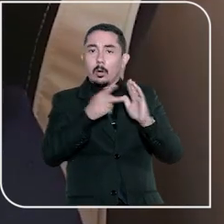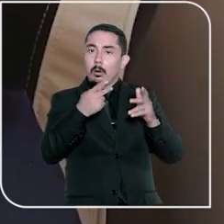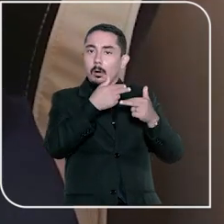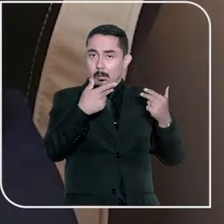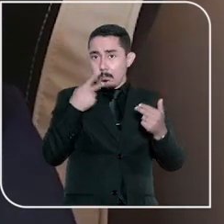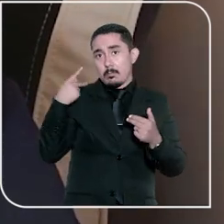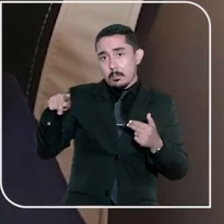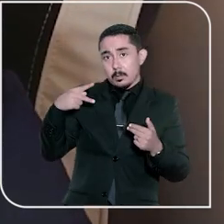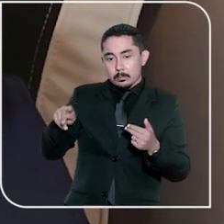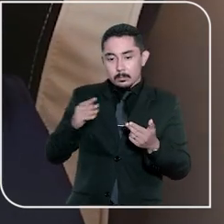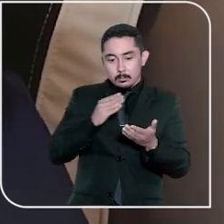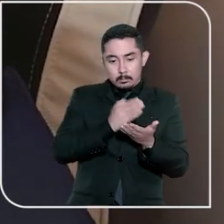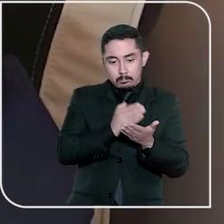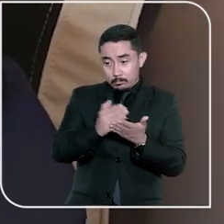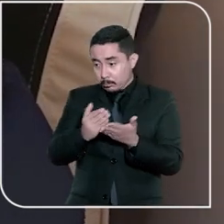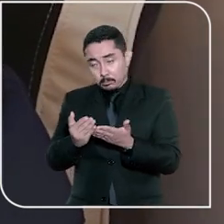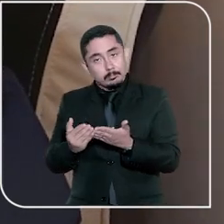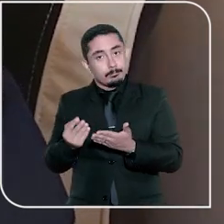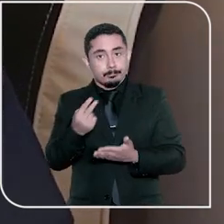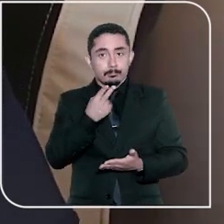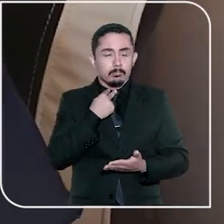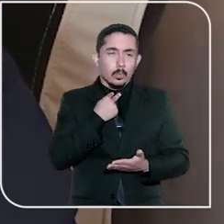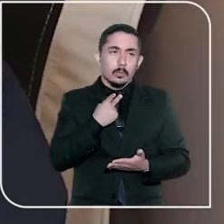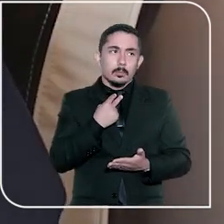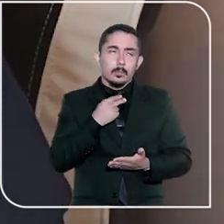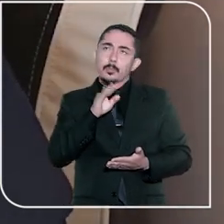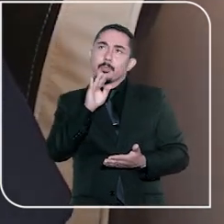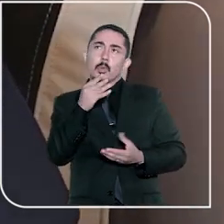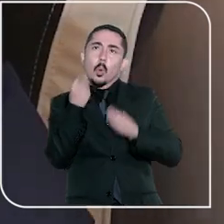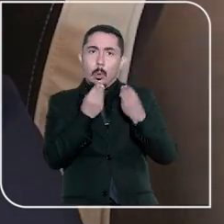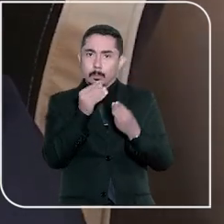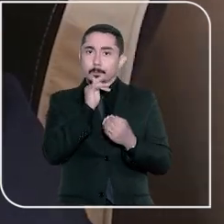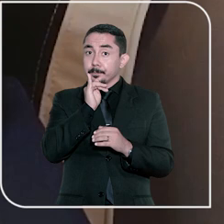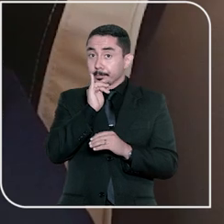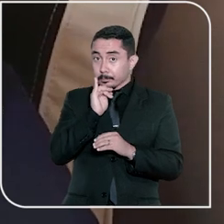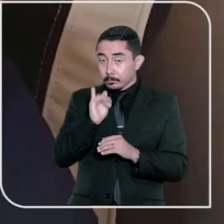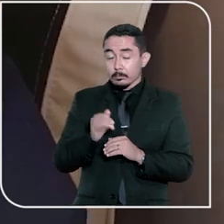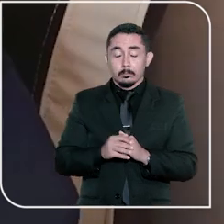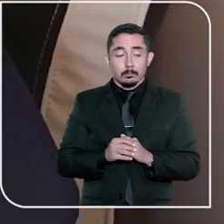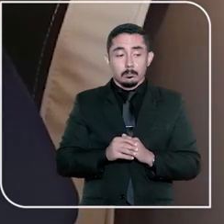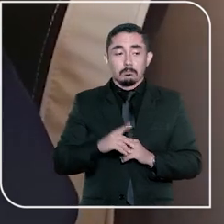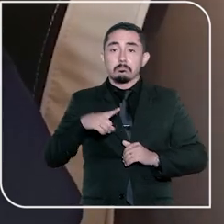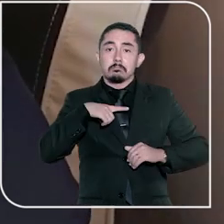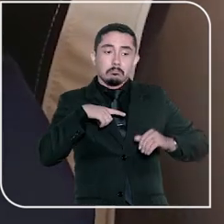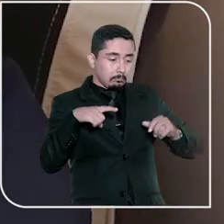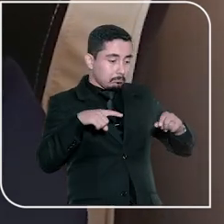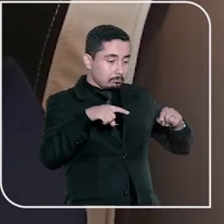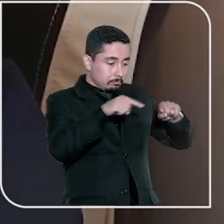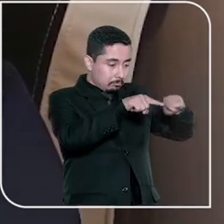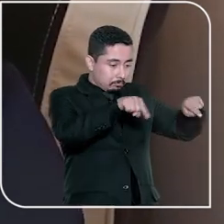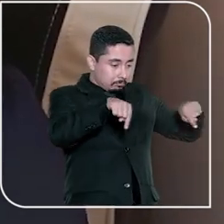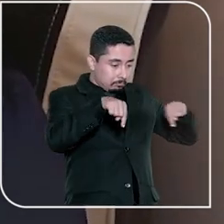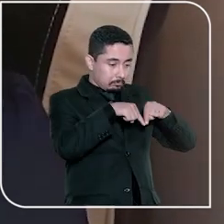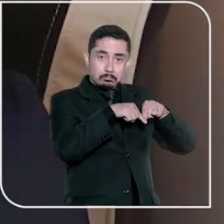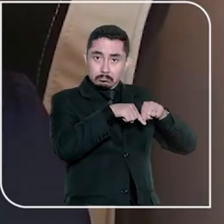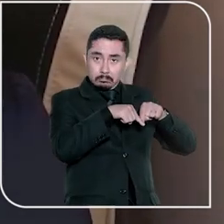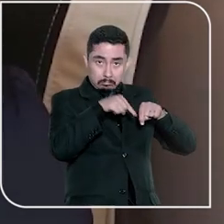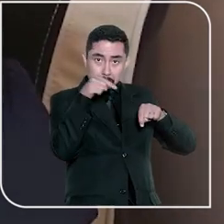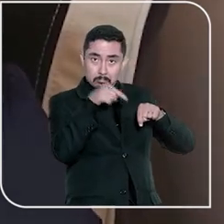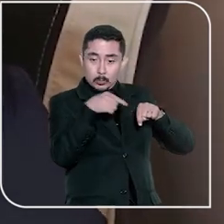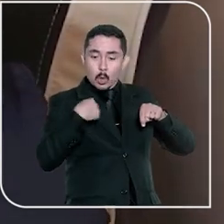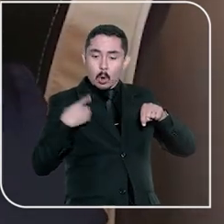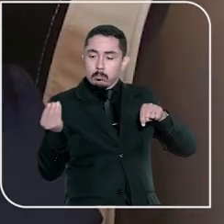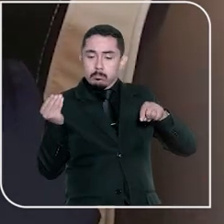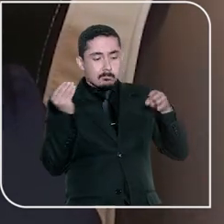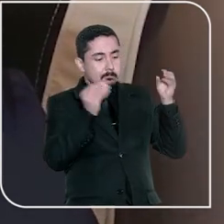massa de patrimônio e indivisível que não pode ser dividida imagine comigo a seguinte situação eu tenho um recipiente